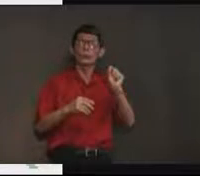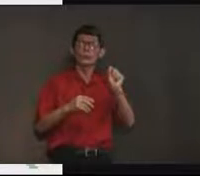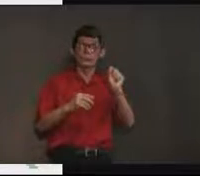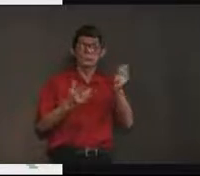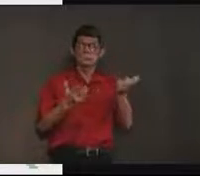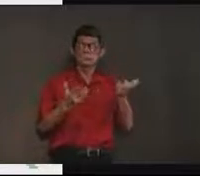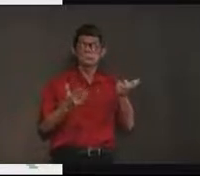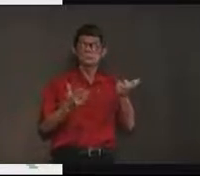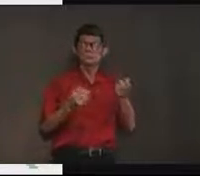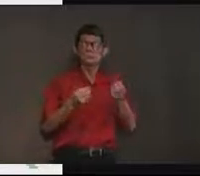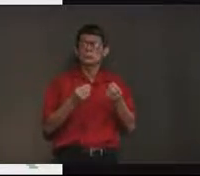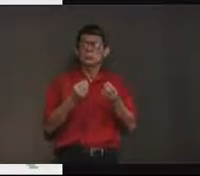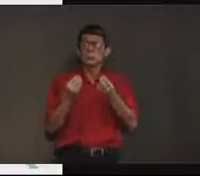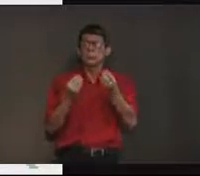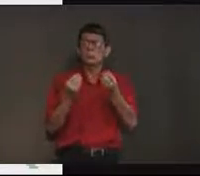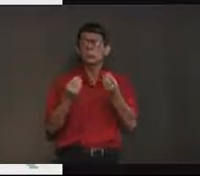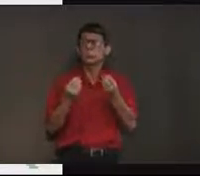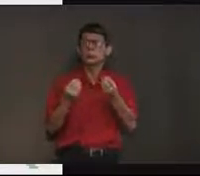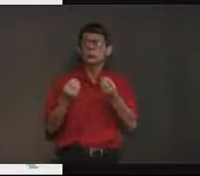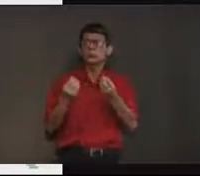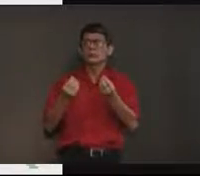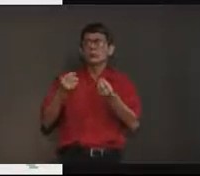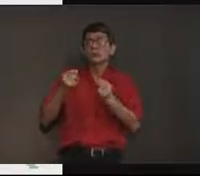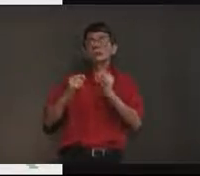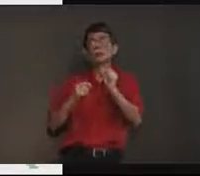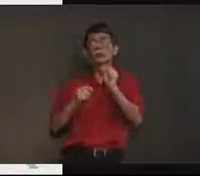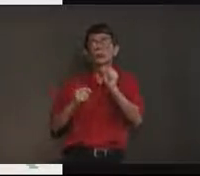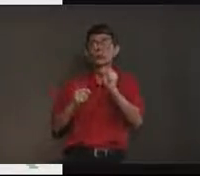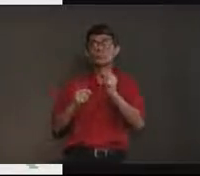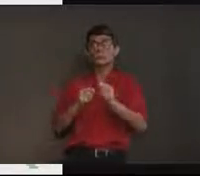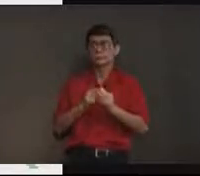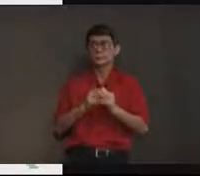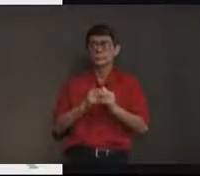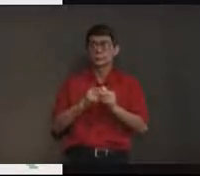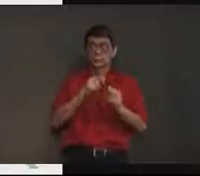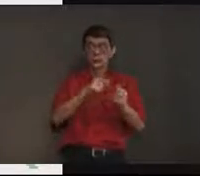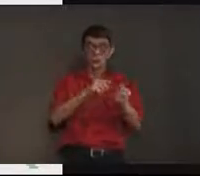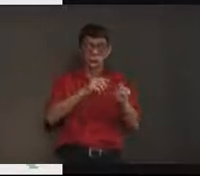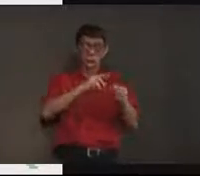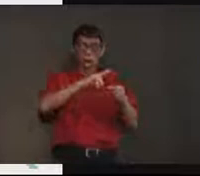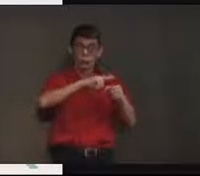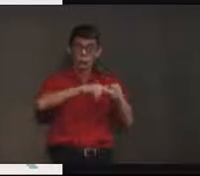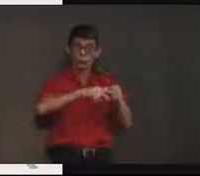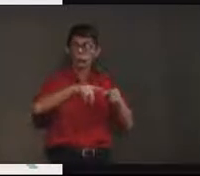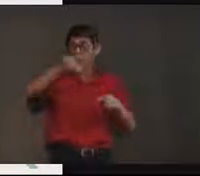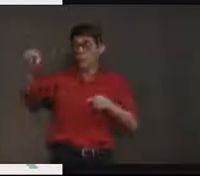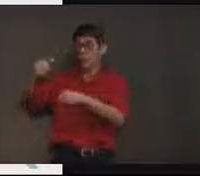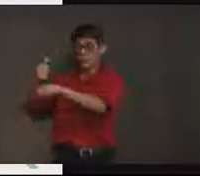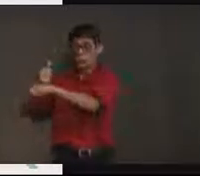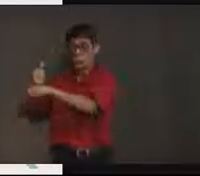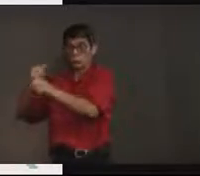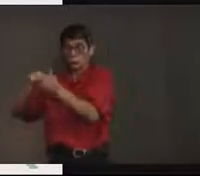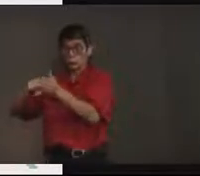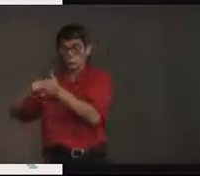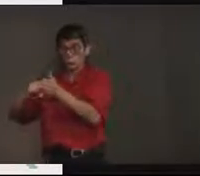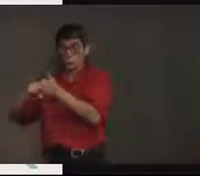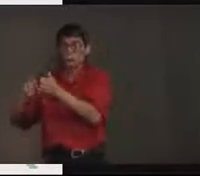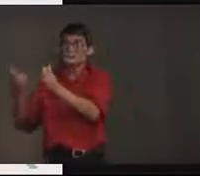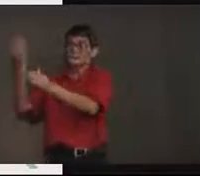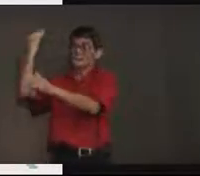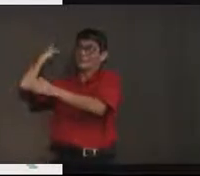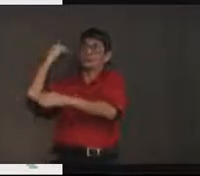vamos ver mais popularmente dentro dos dos pesquisadores da 50 anos